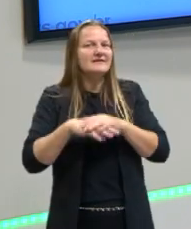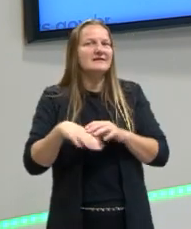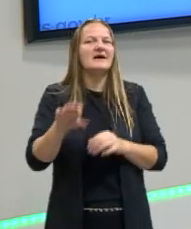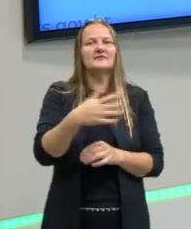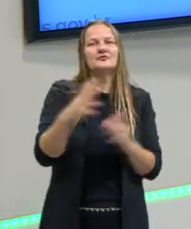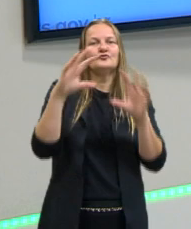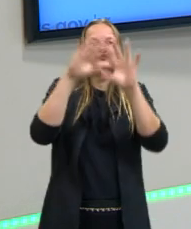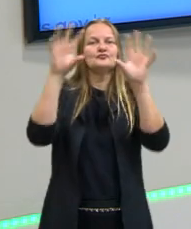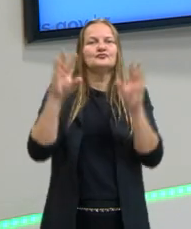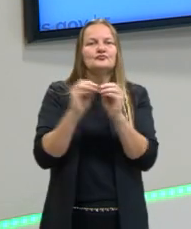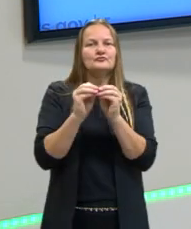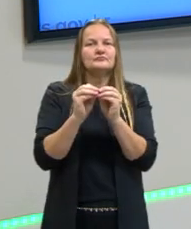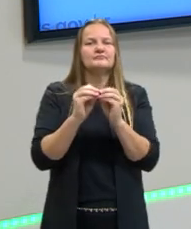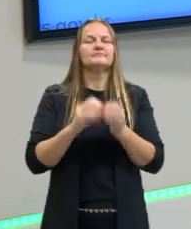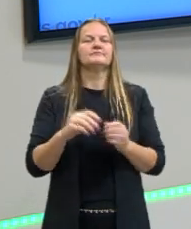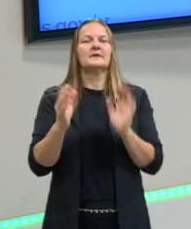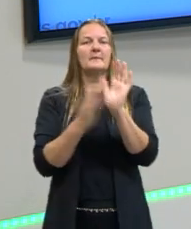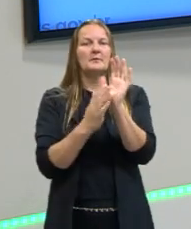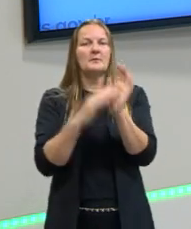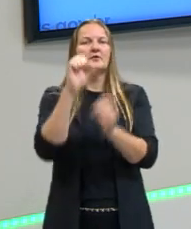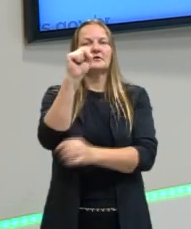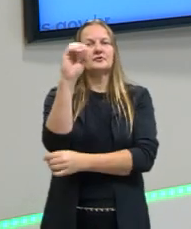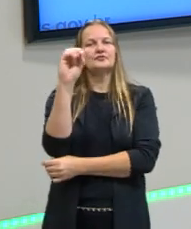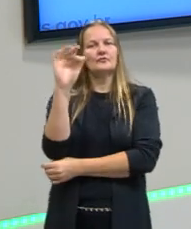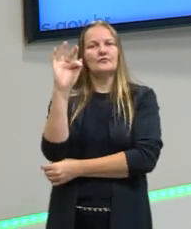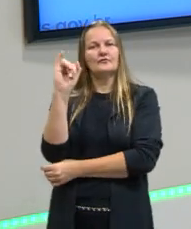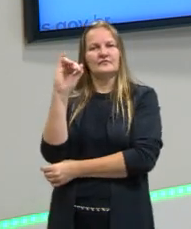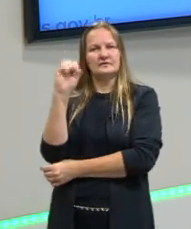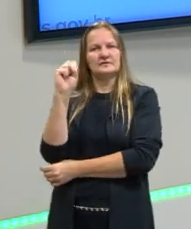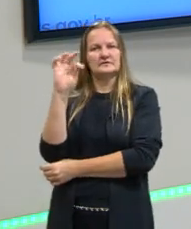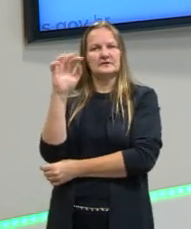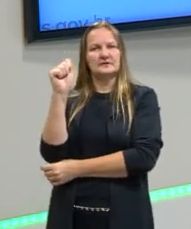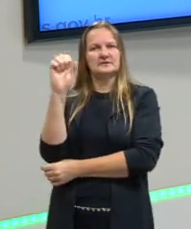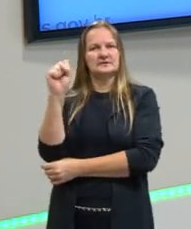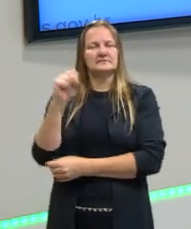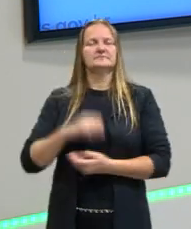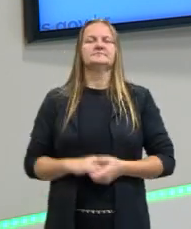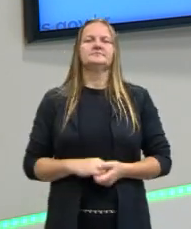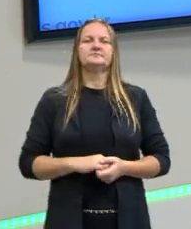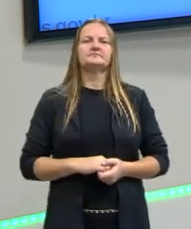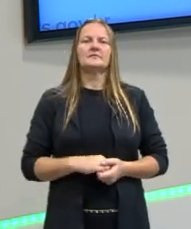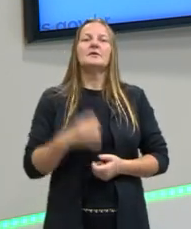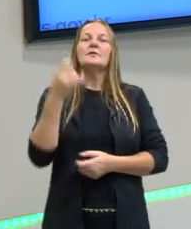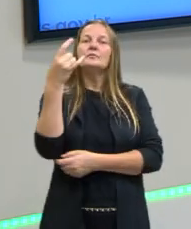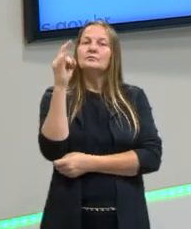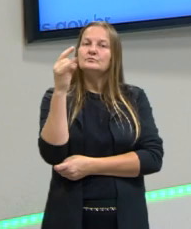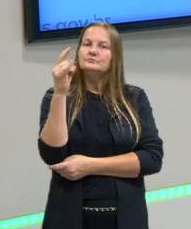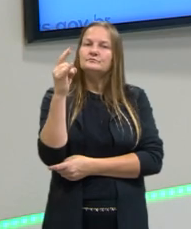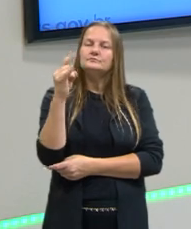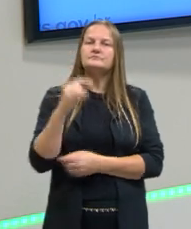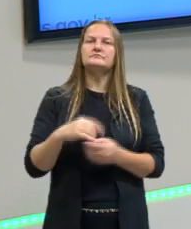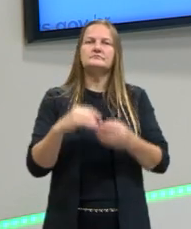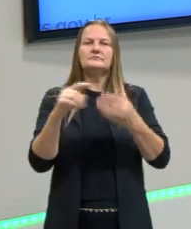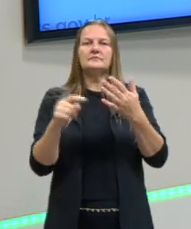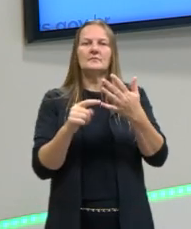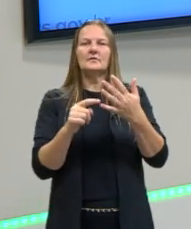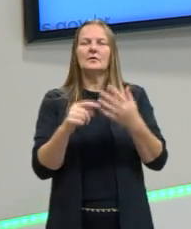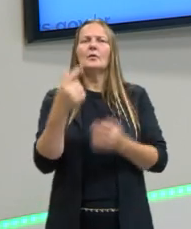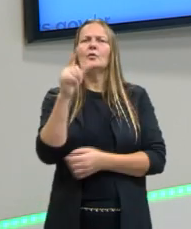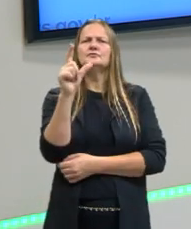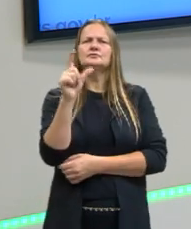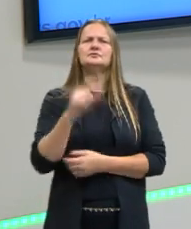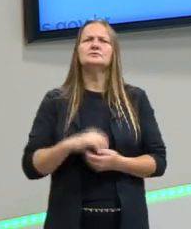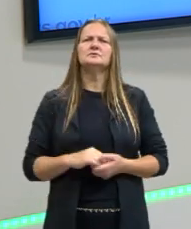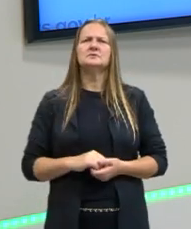sintetiza muito a proposta dos sofistas e por últimos eu sinto aqui o isócrates